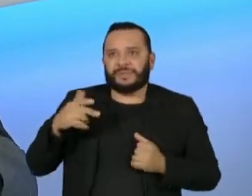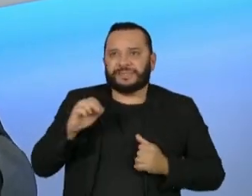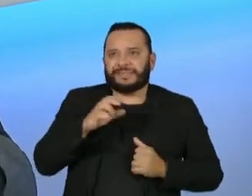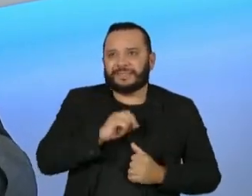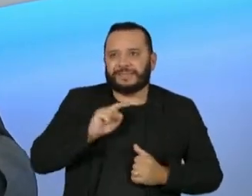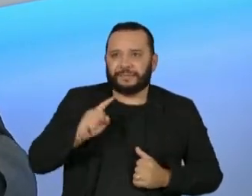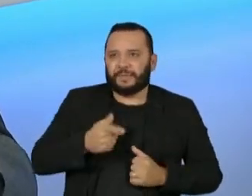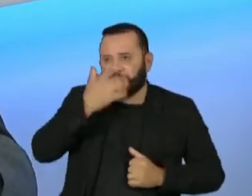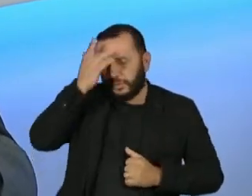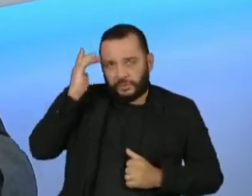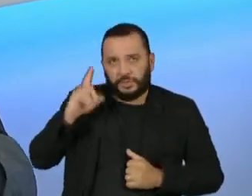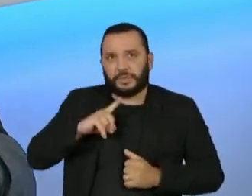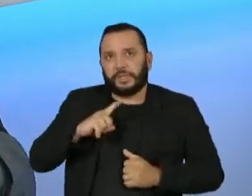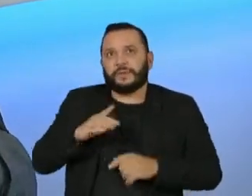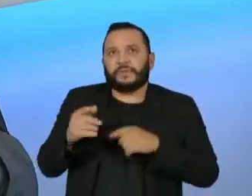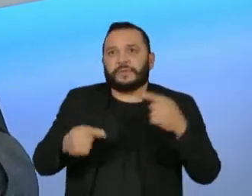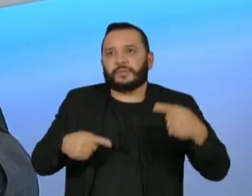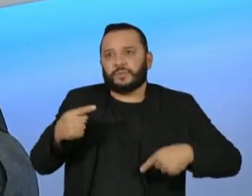uma CPI,